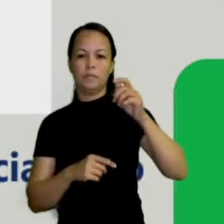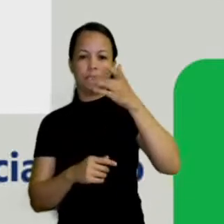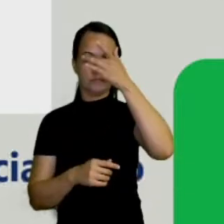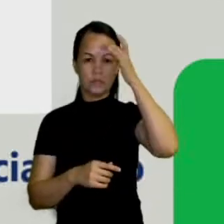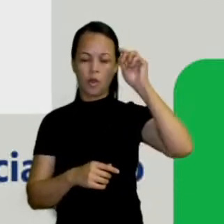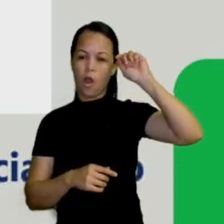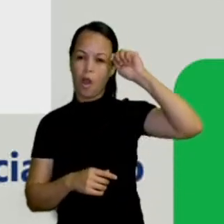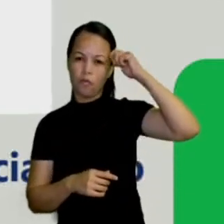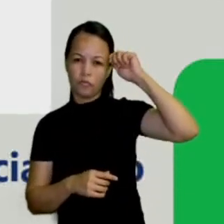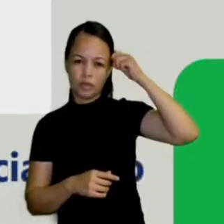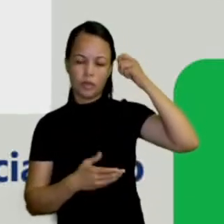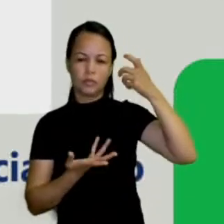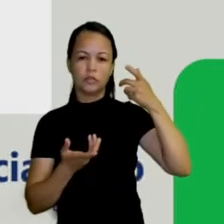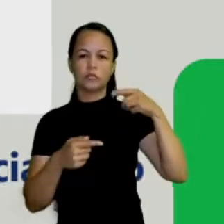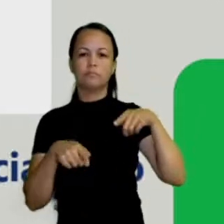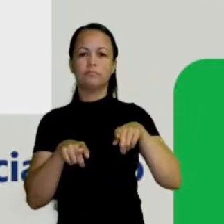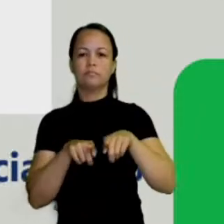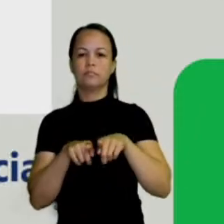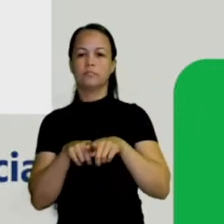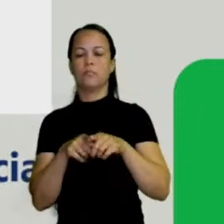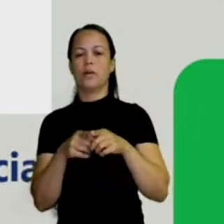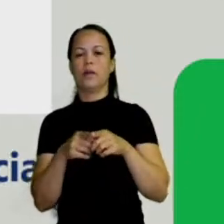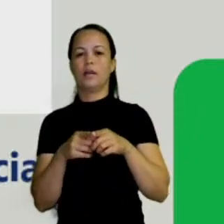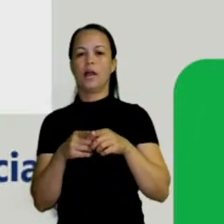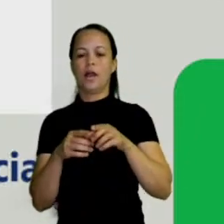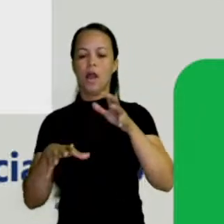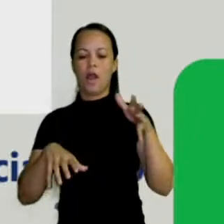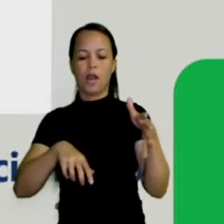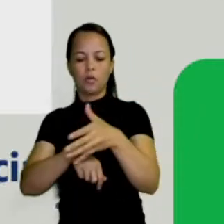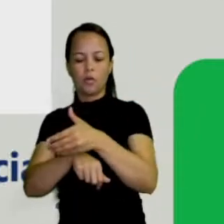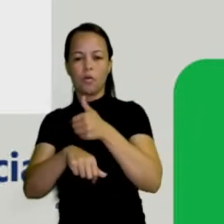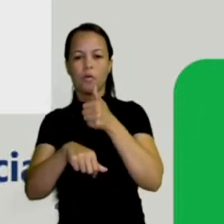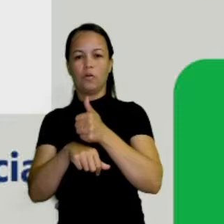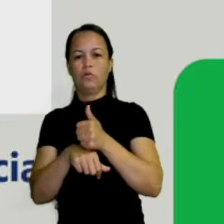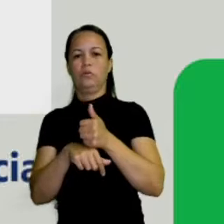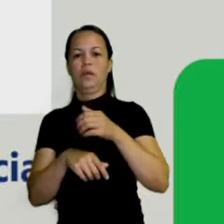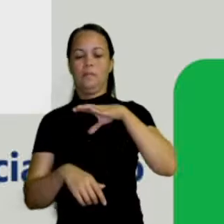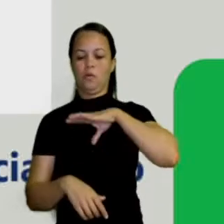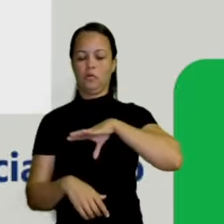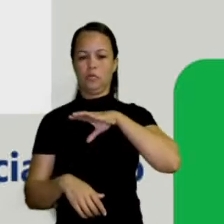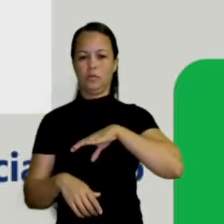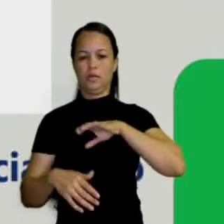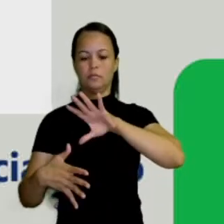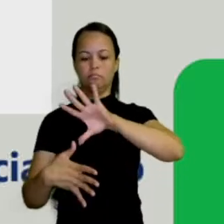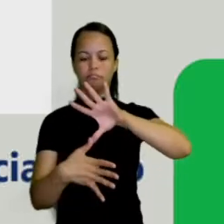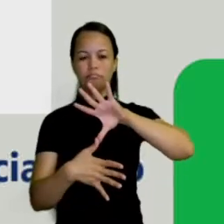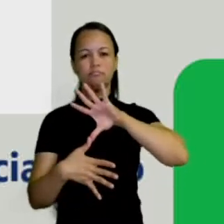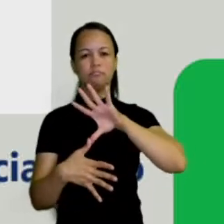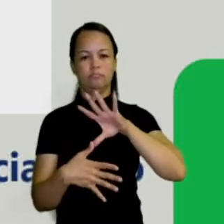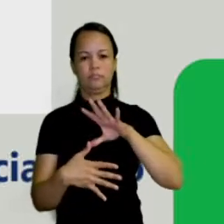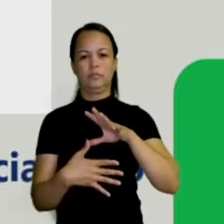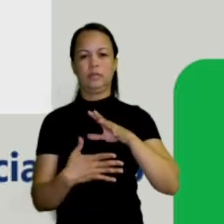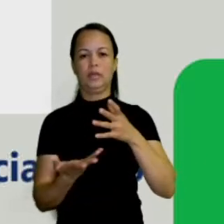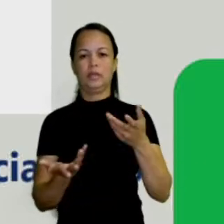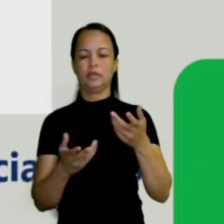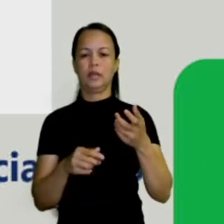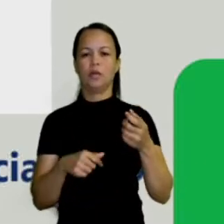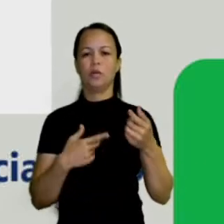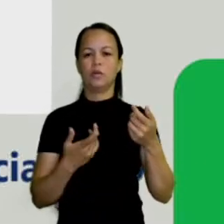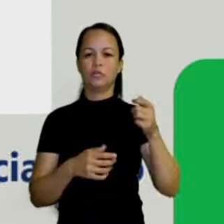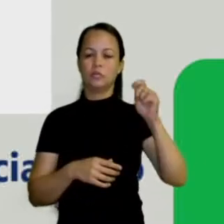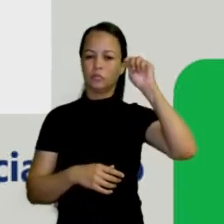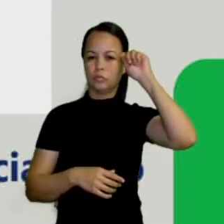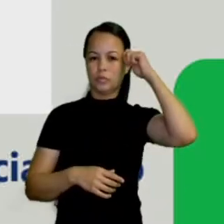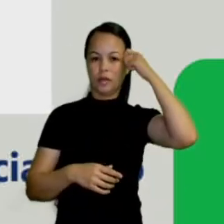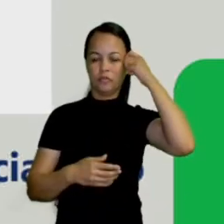africanas para a colônia portuguesa na América, as origens dos povos africanos e seu modo